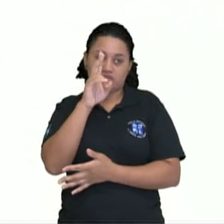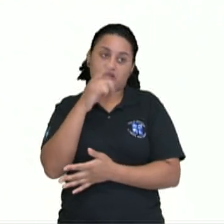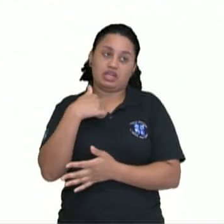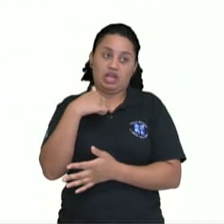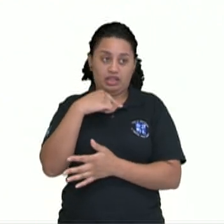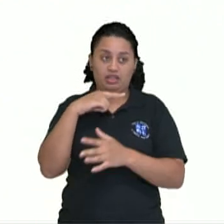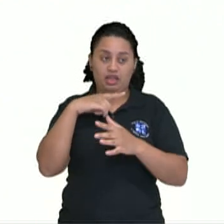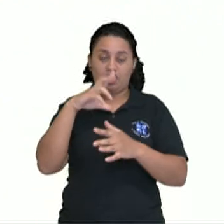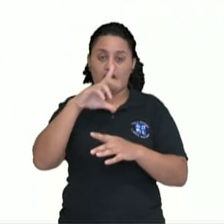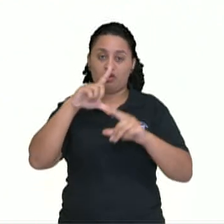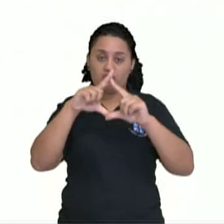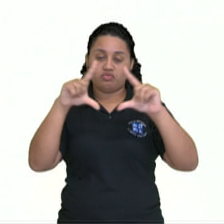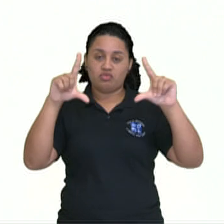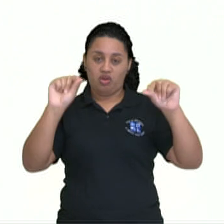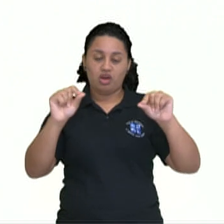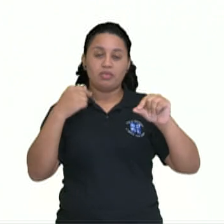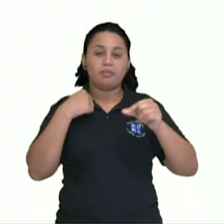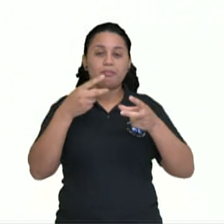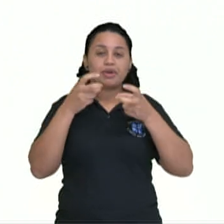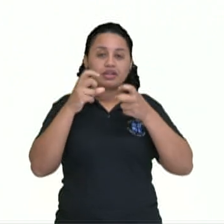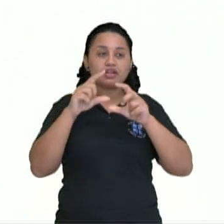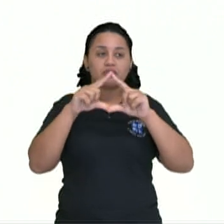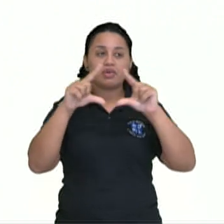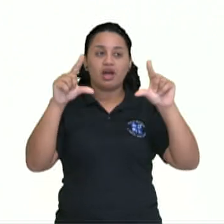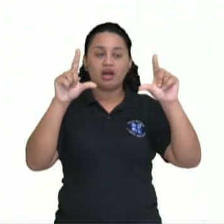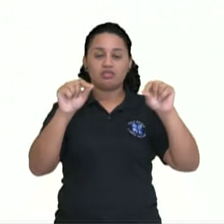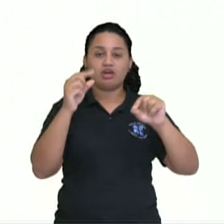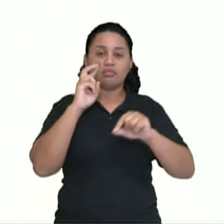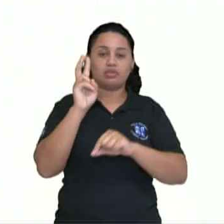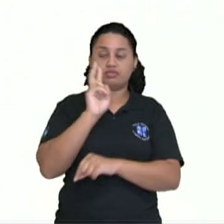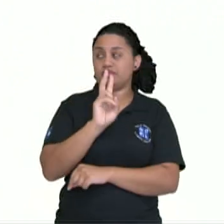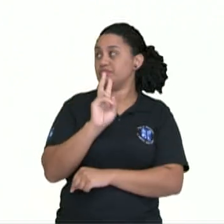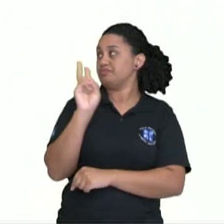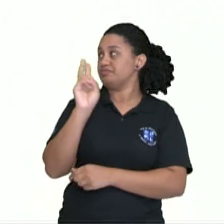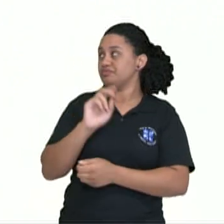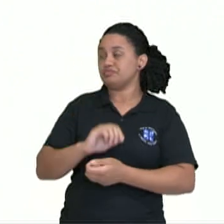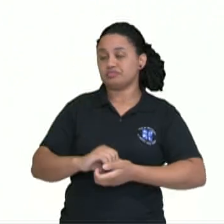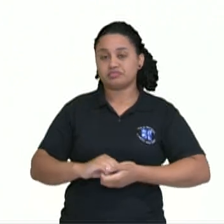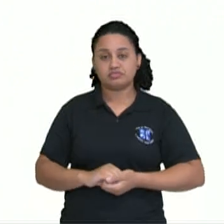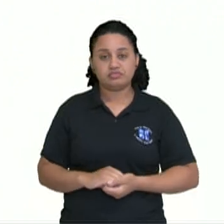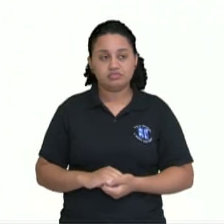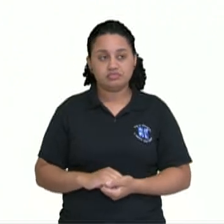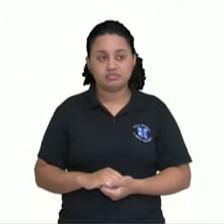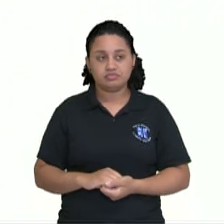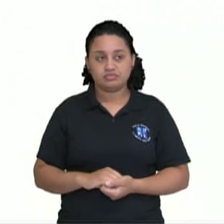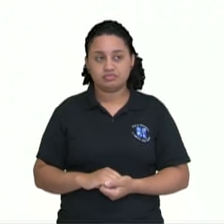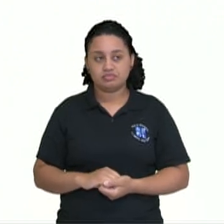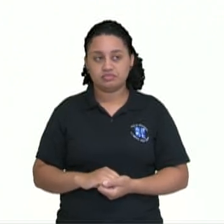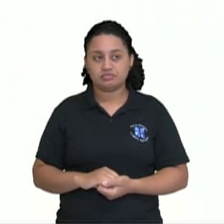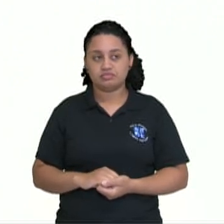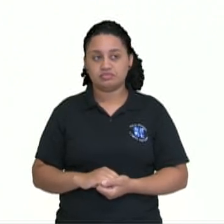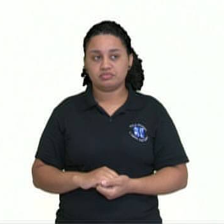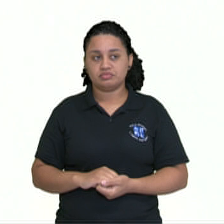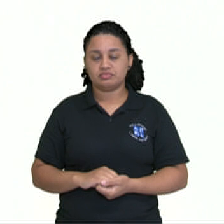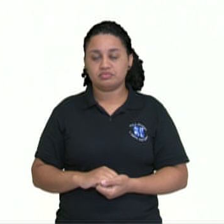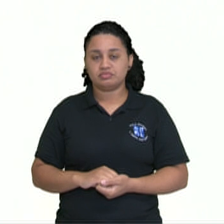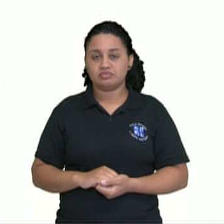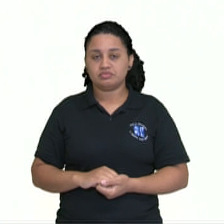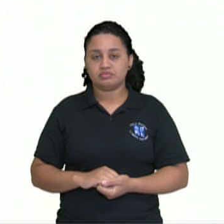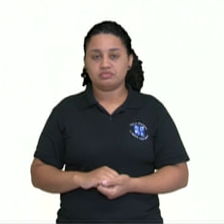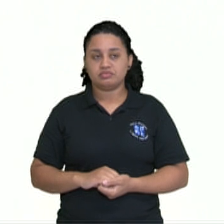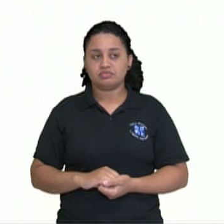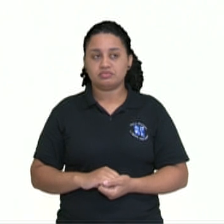F, é dada por o produto, né, do campo magnético B, pela corrente